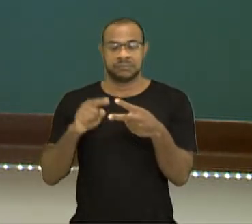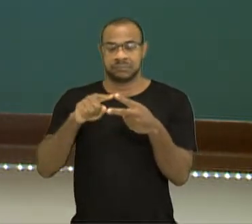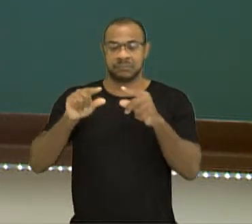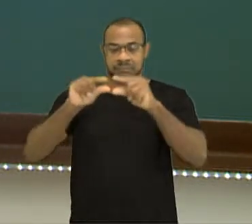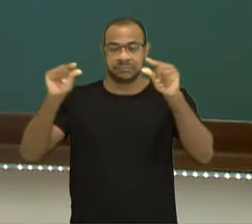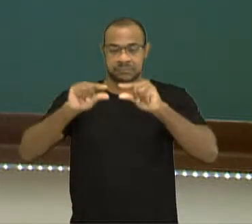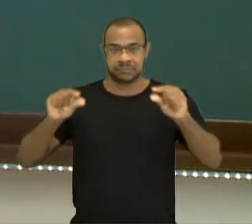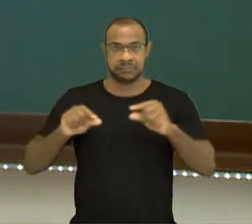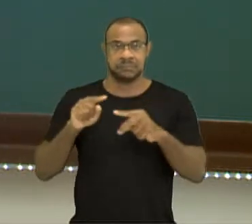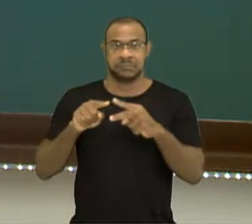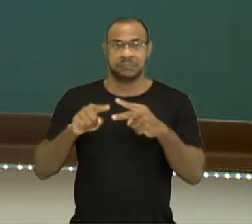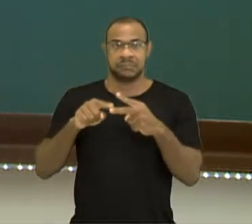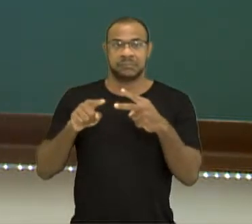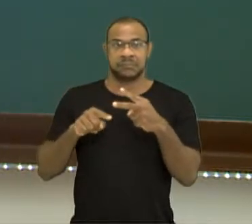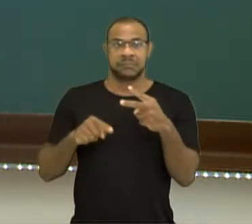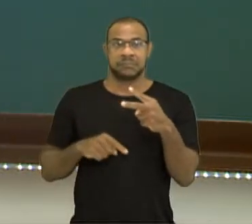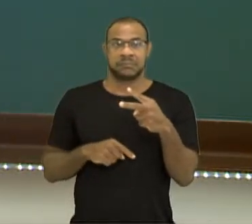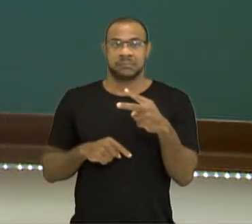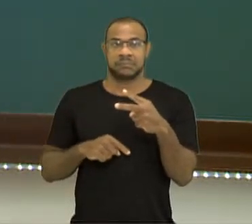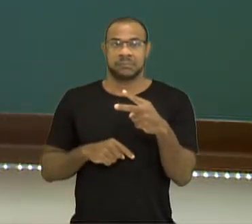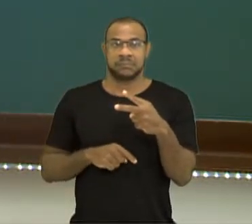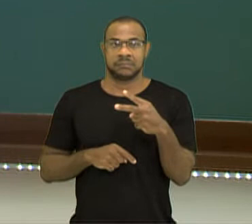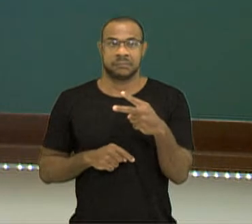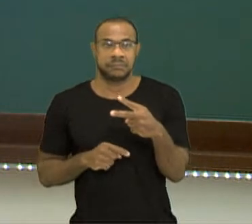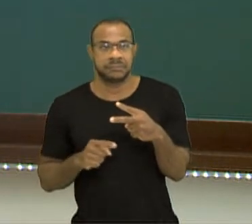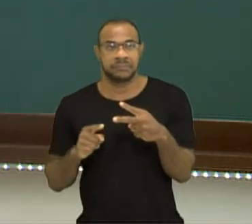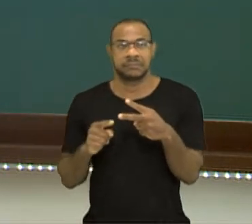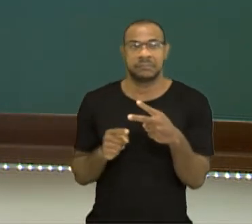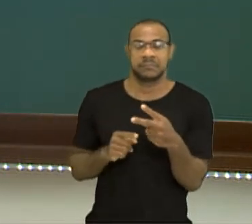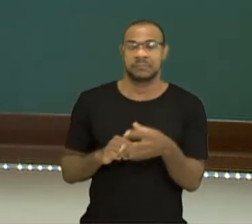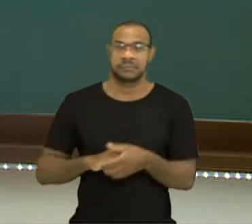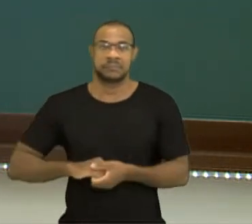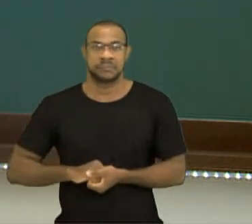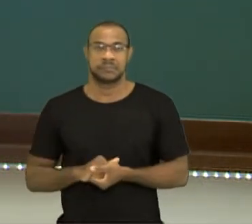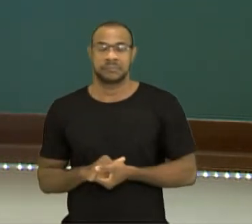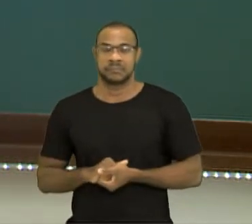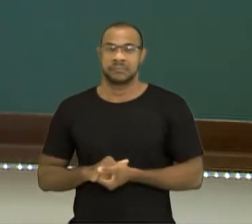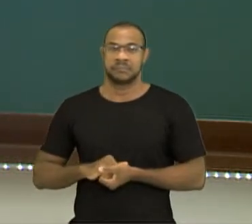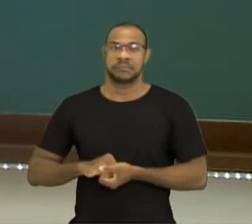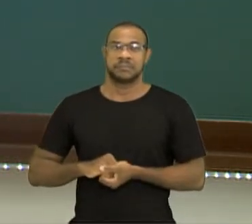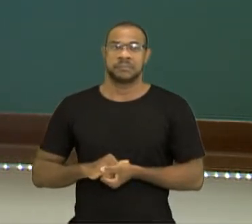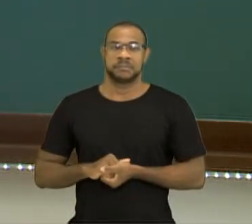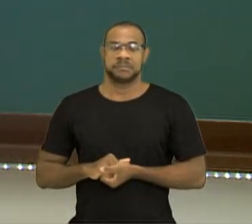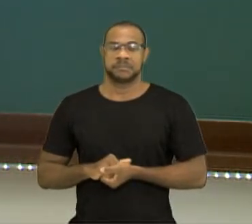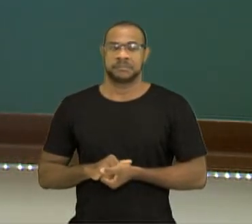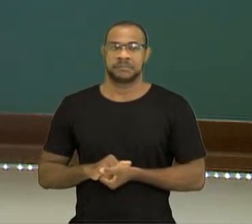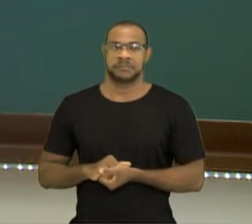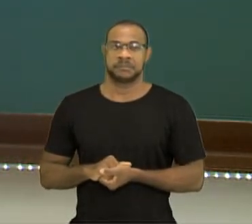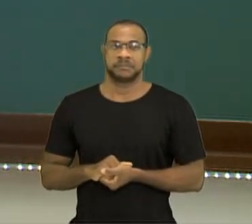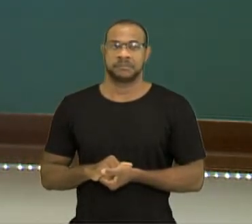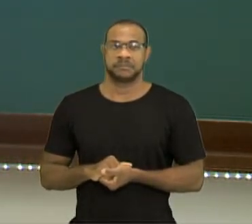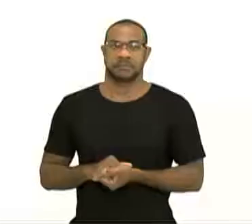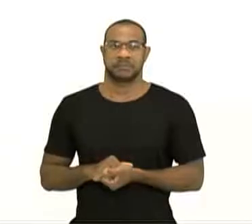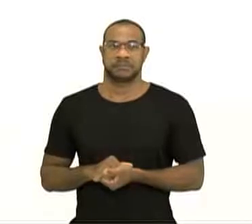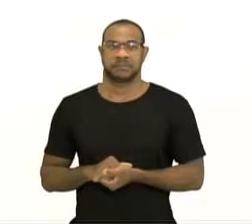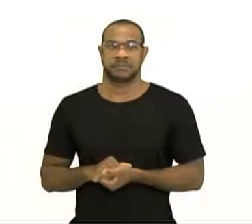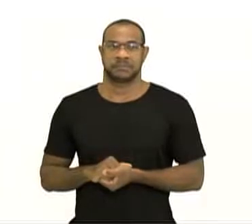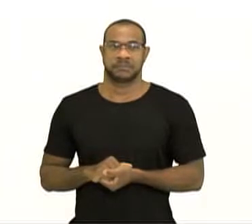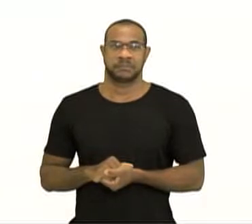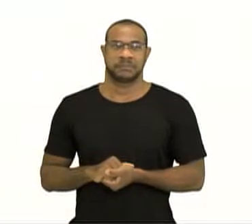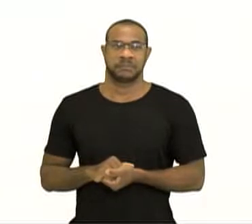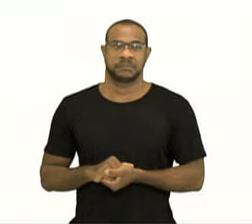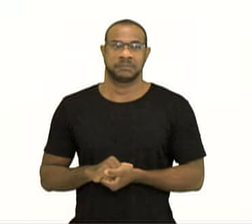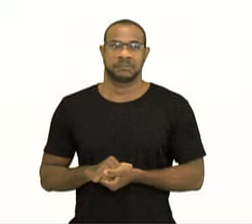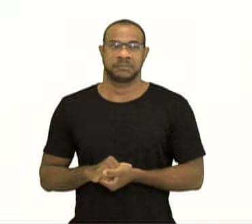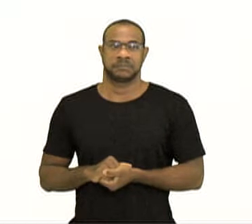frases. The form should have been express. The form must have freaked out